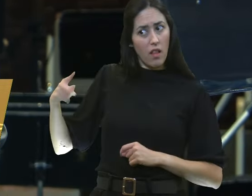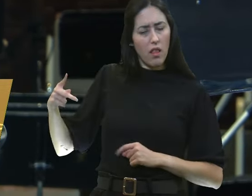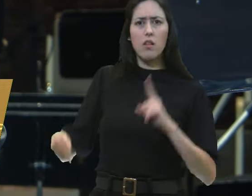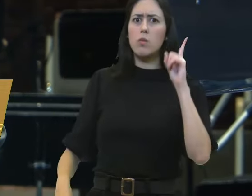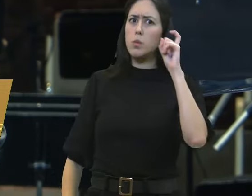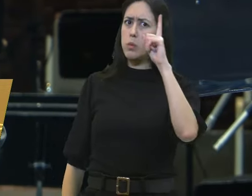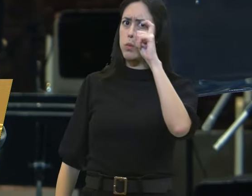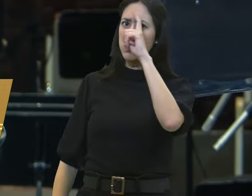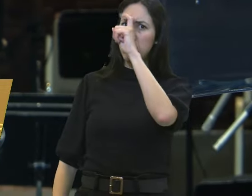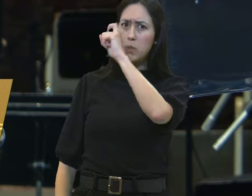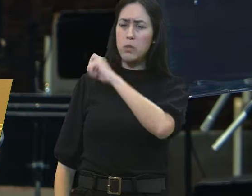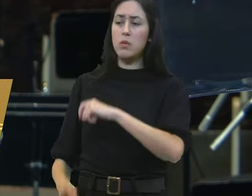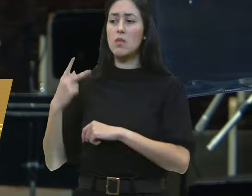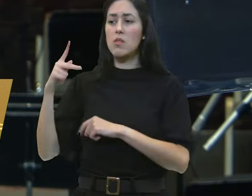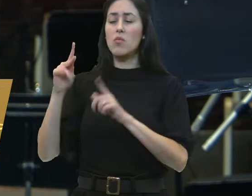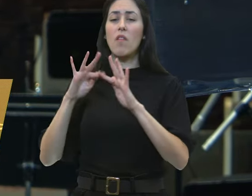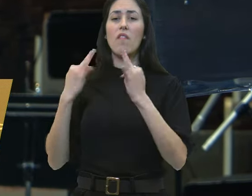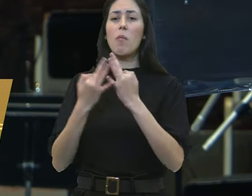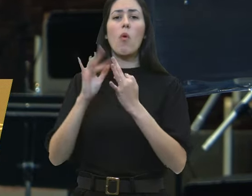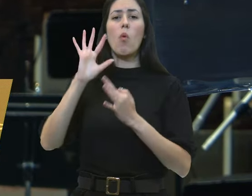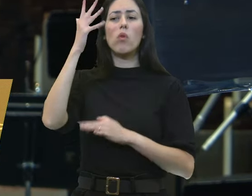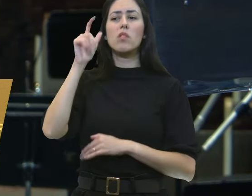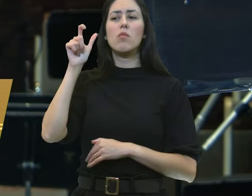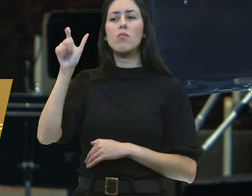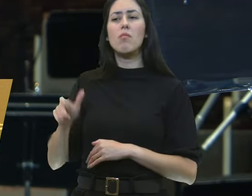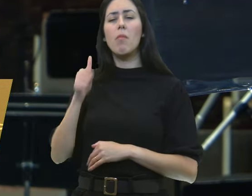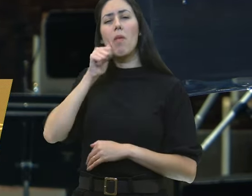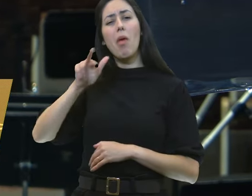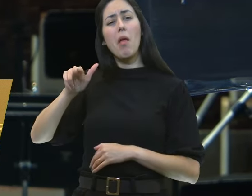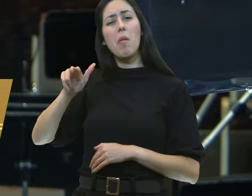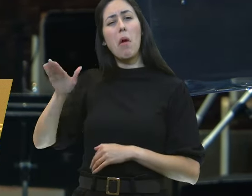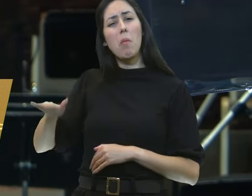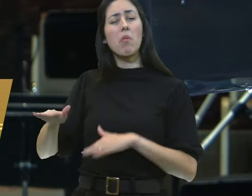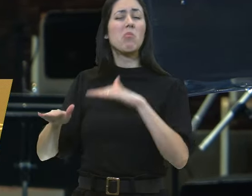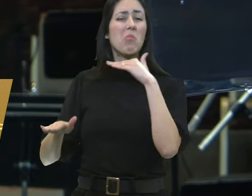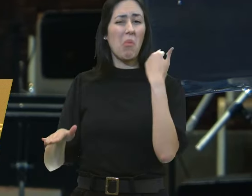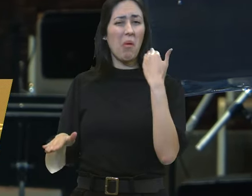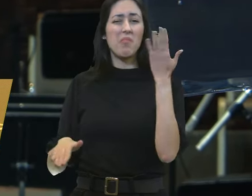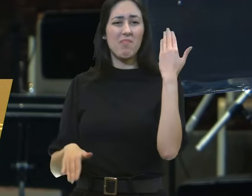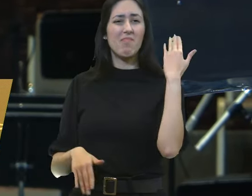A família dele perdeu a irmãzinha dele quando ele era pequeno.